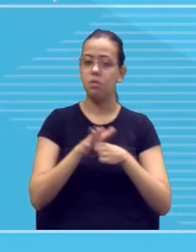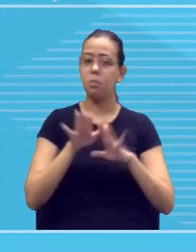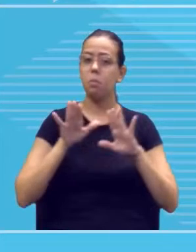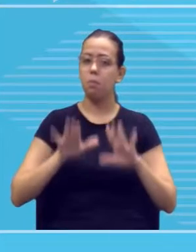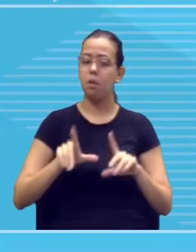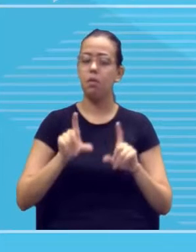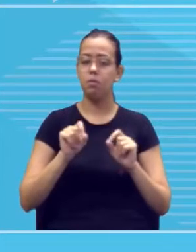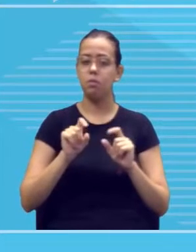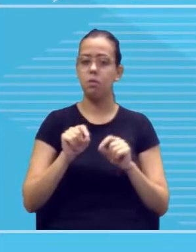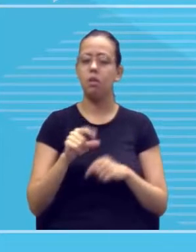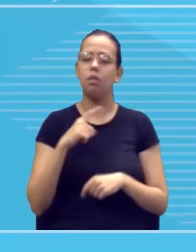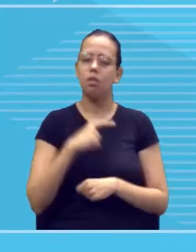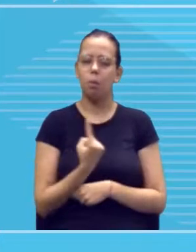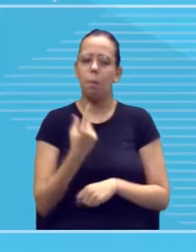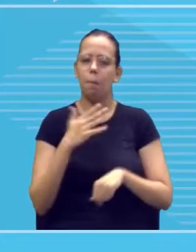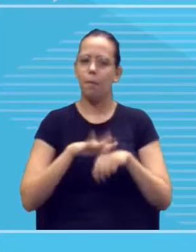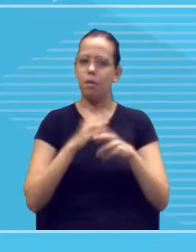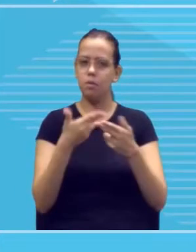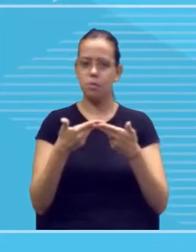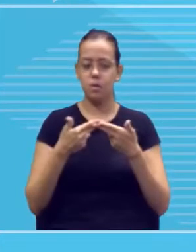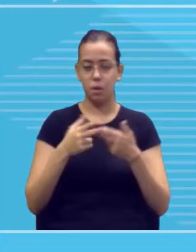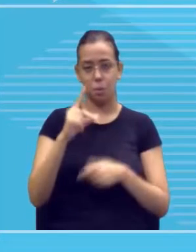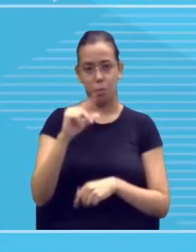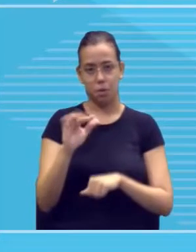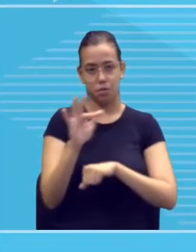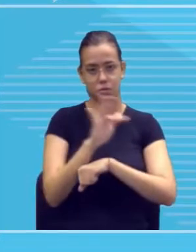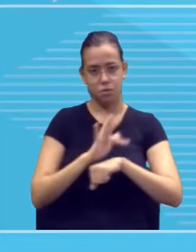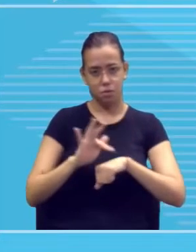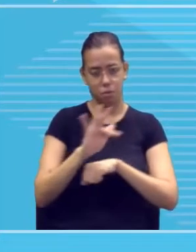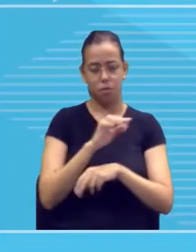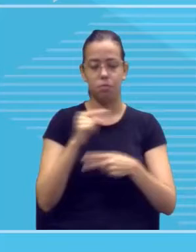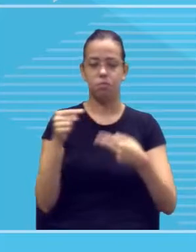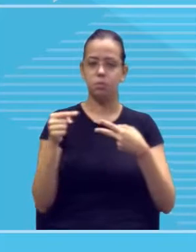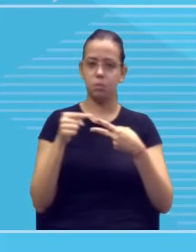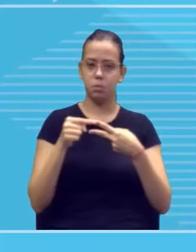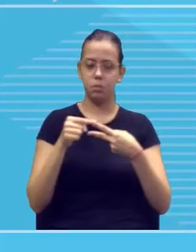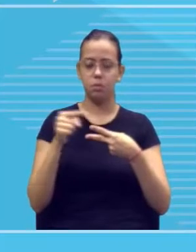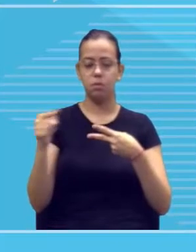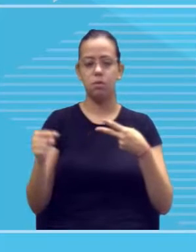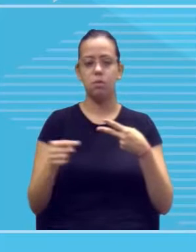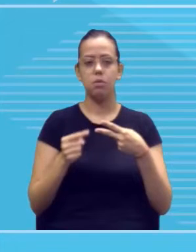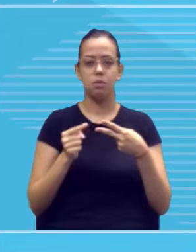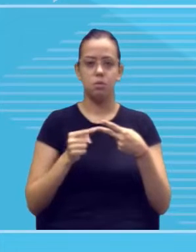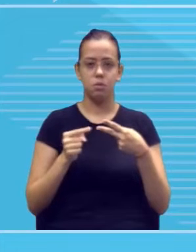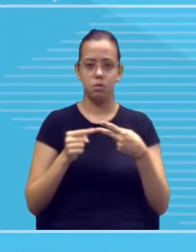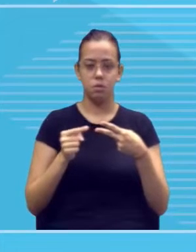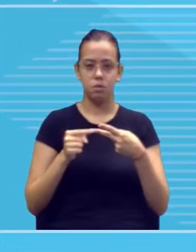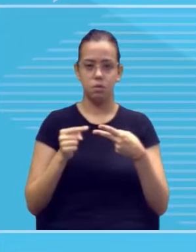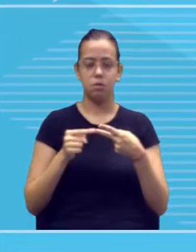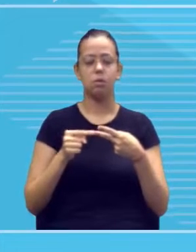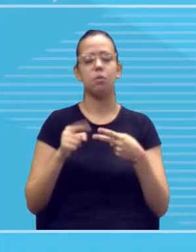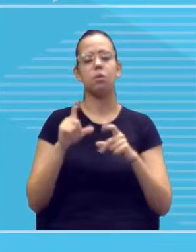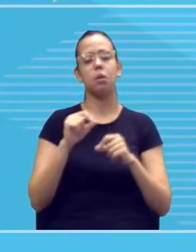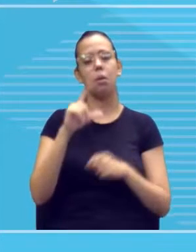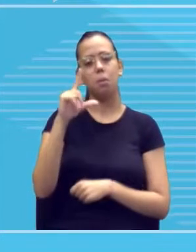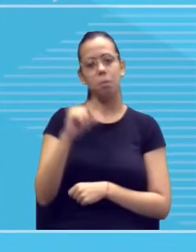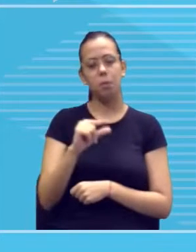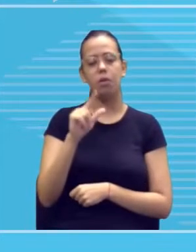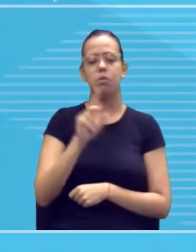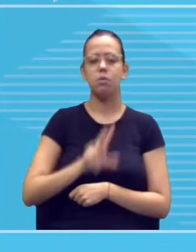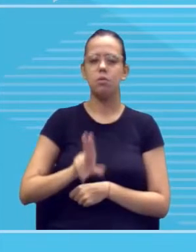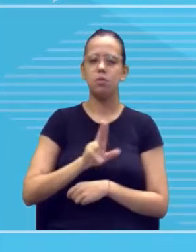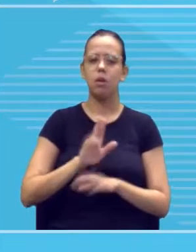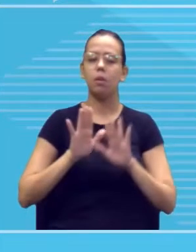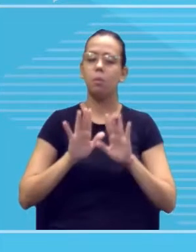um deles é mais utilizado e é menos formal Esse é o outro deles é menos utilizado em compensação